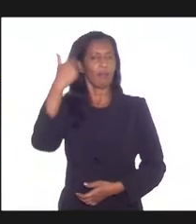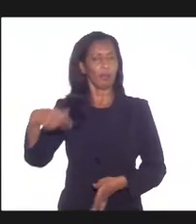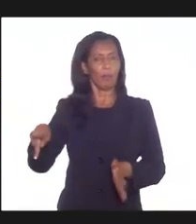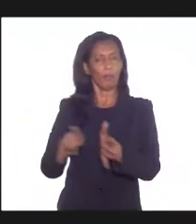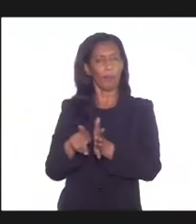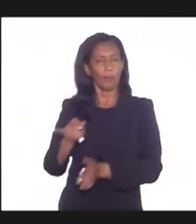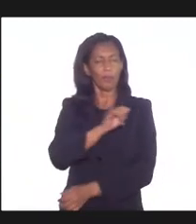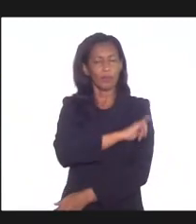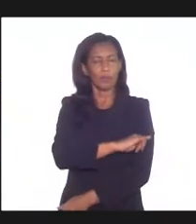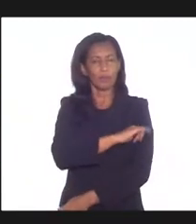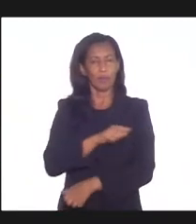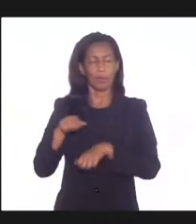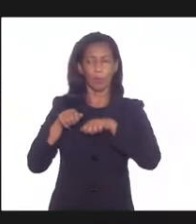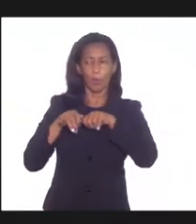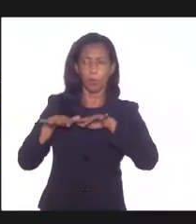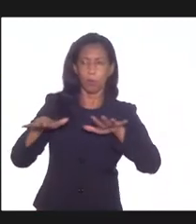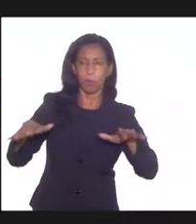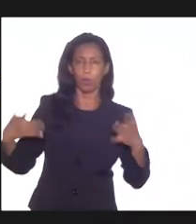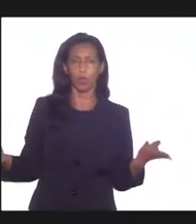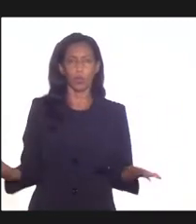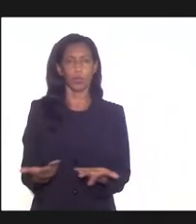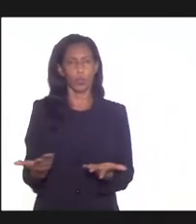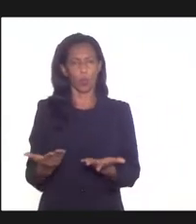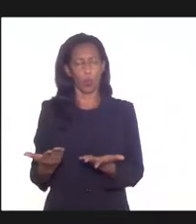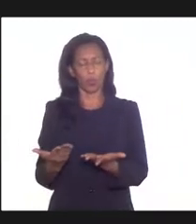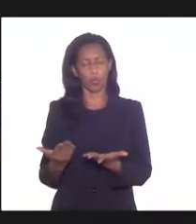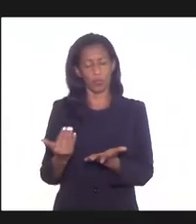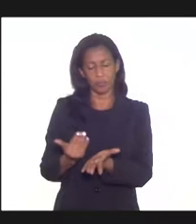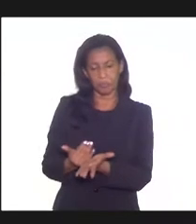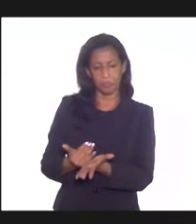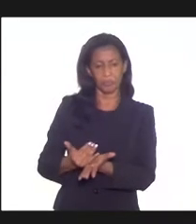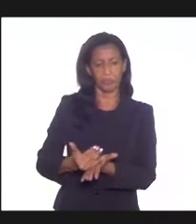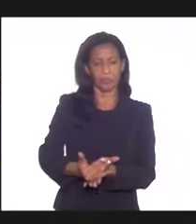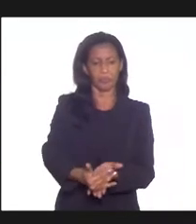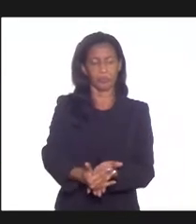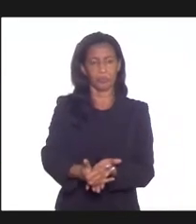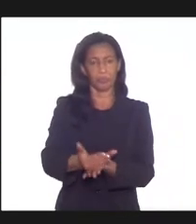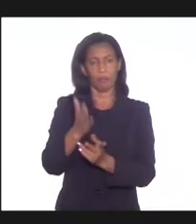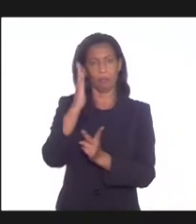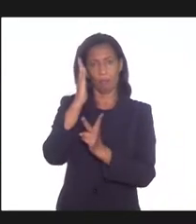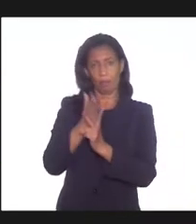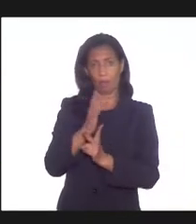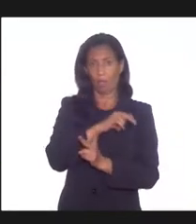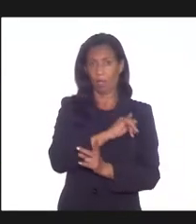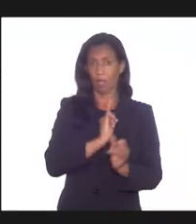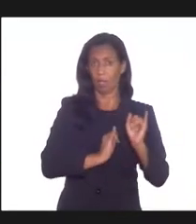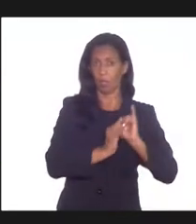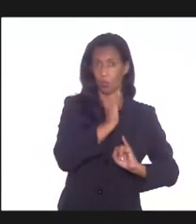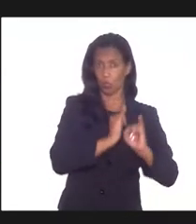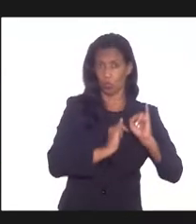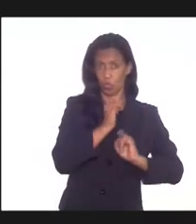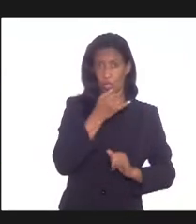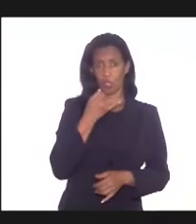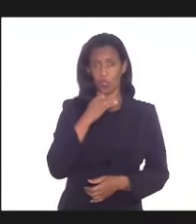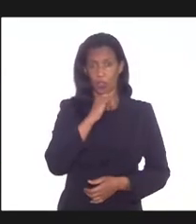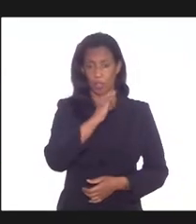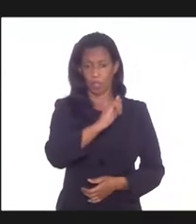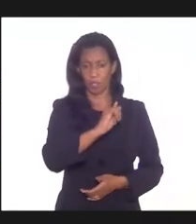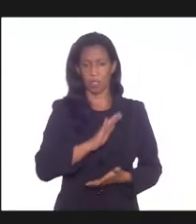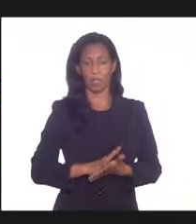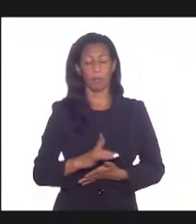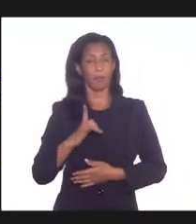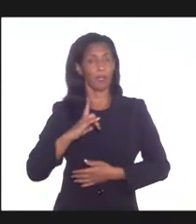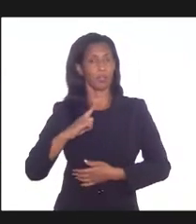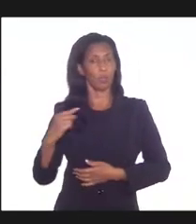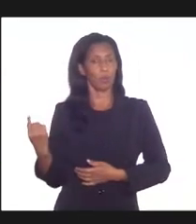distribuição que hoje majoritariamente está entre a área industrial e a geração de energia elétrica, mas há um